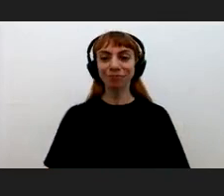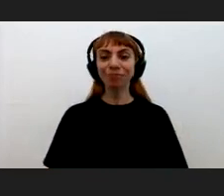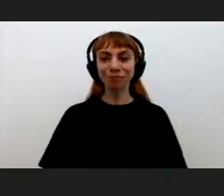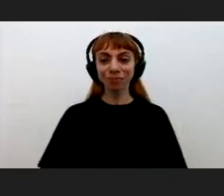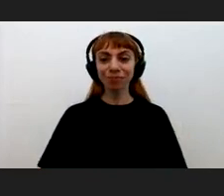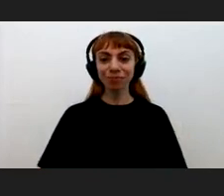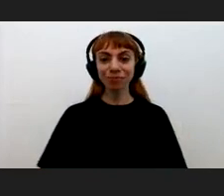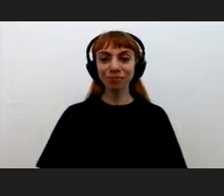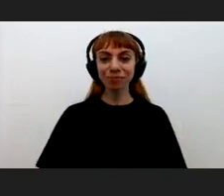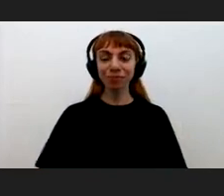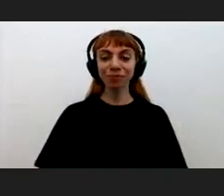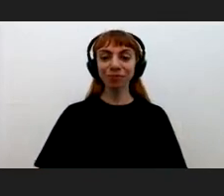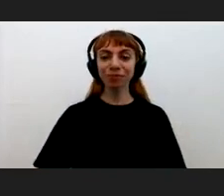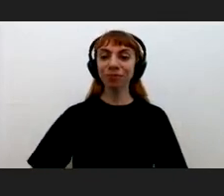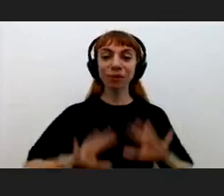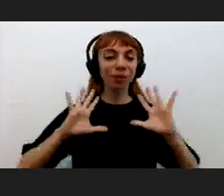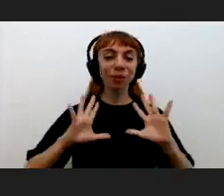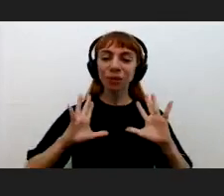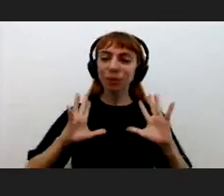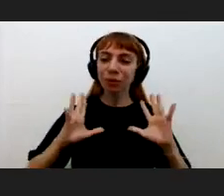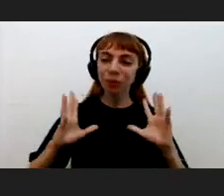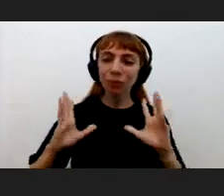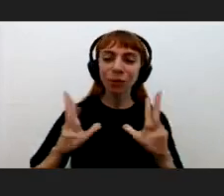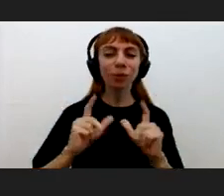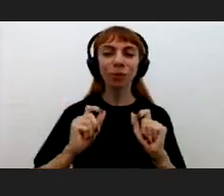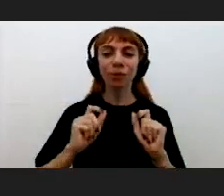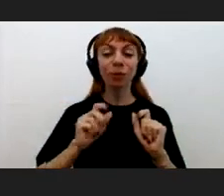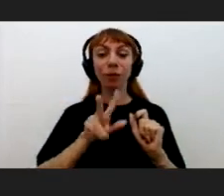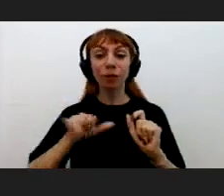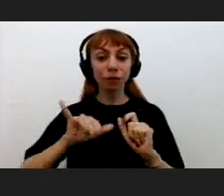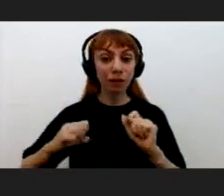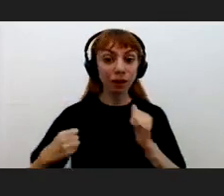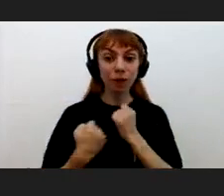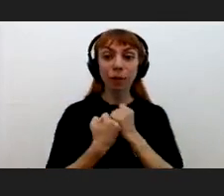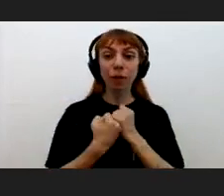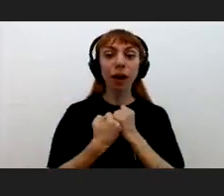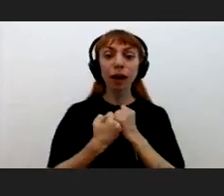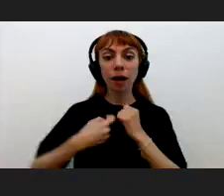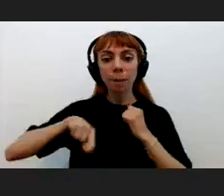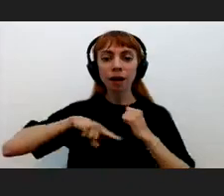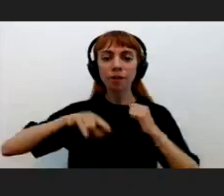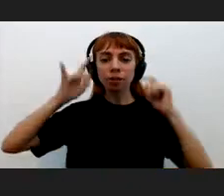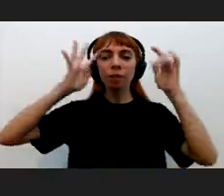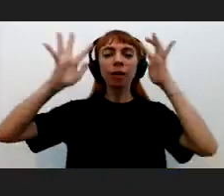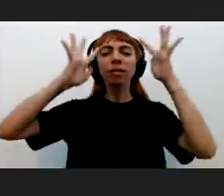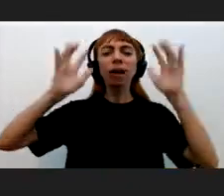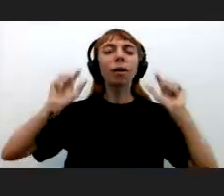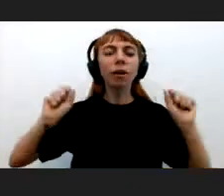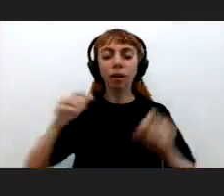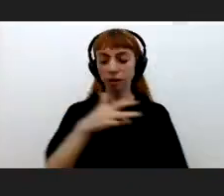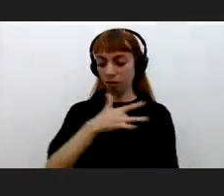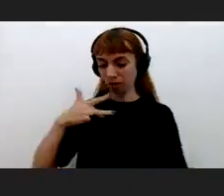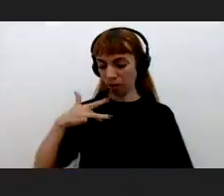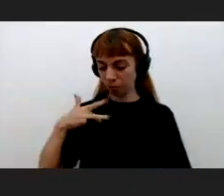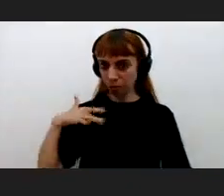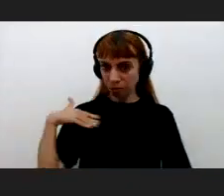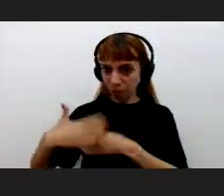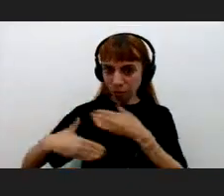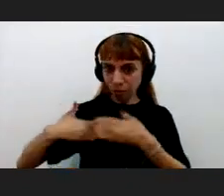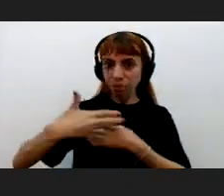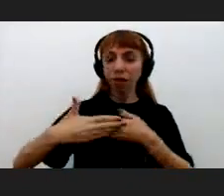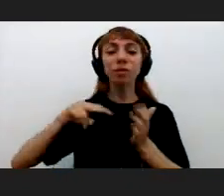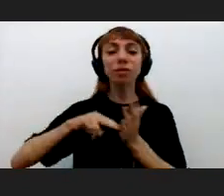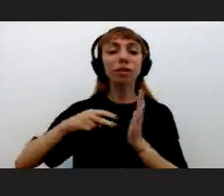E tudo isso implica pensar como a saúde não como um processo que significa ausência de doença, né?